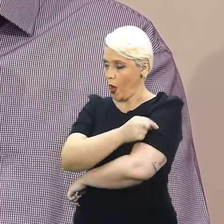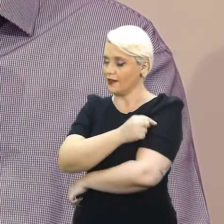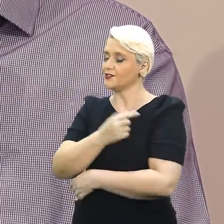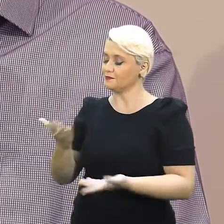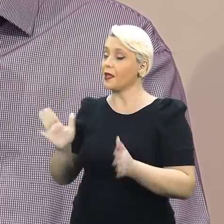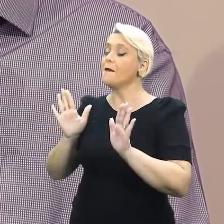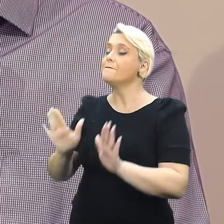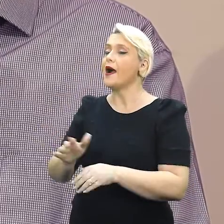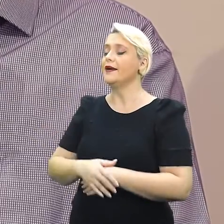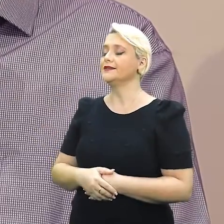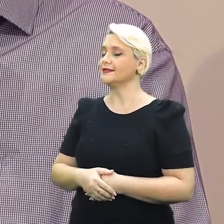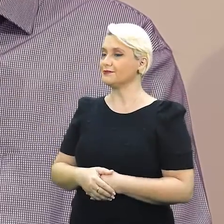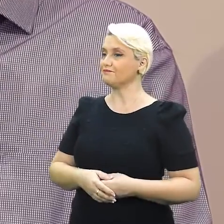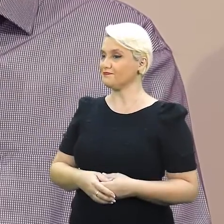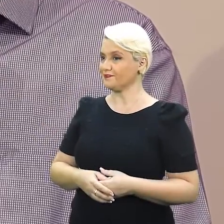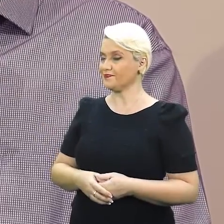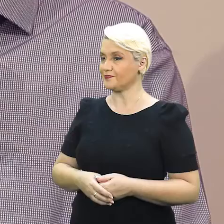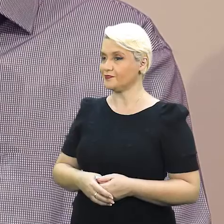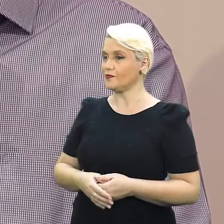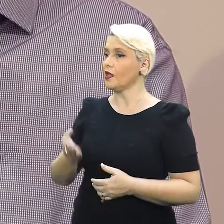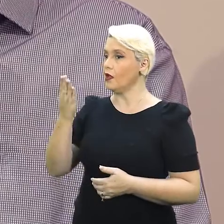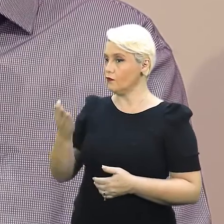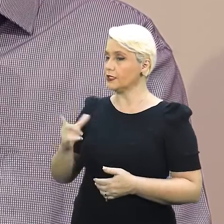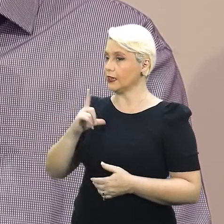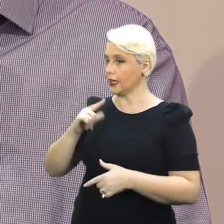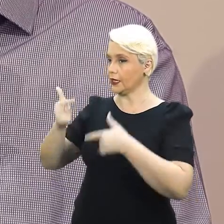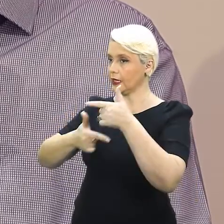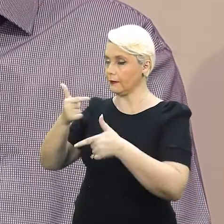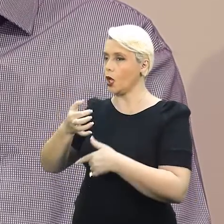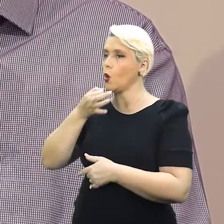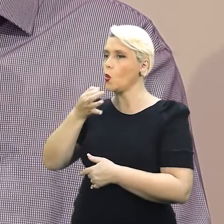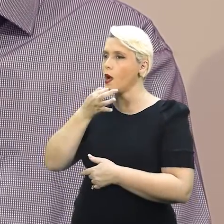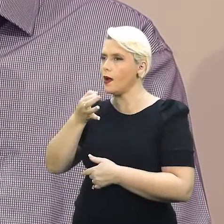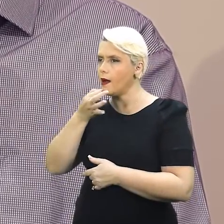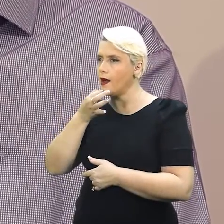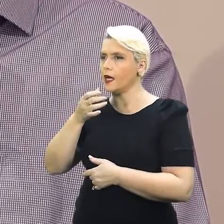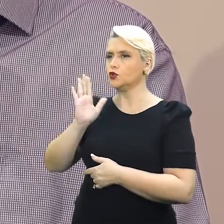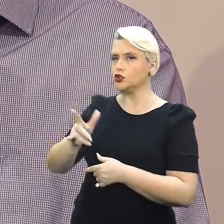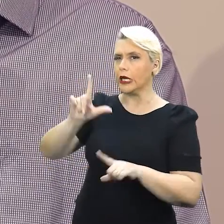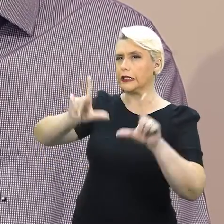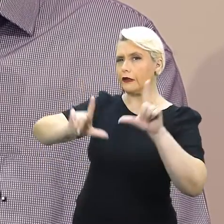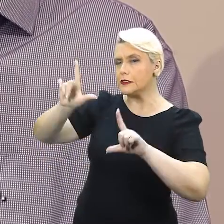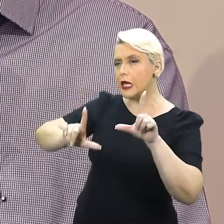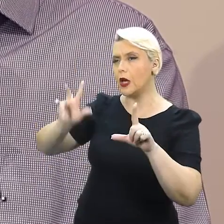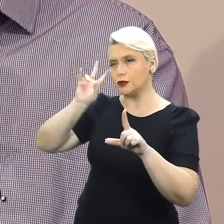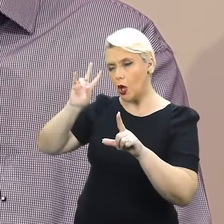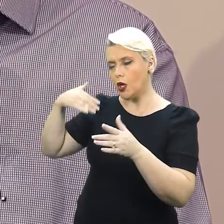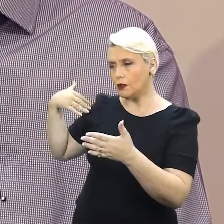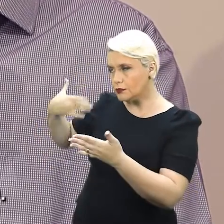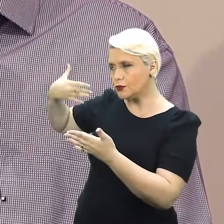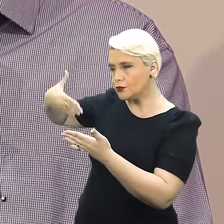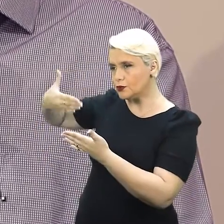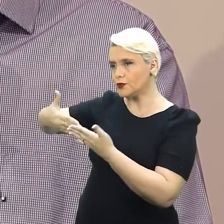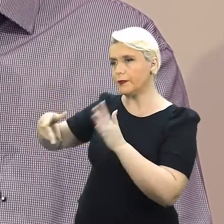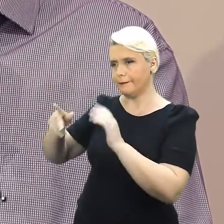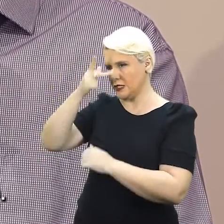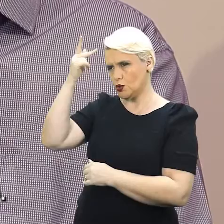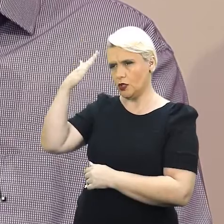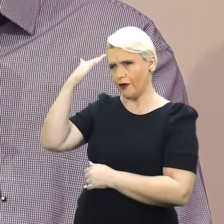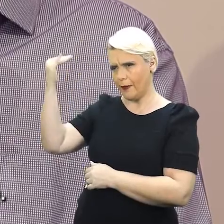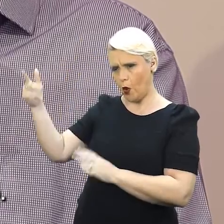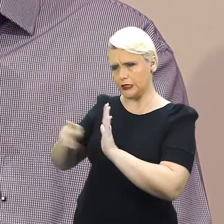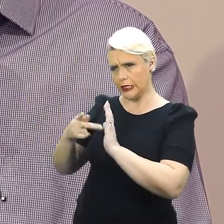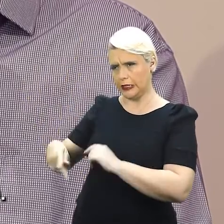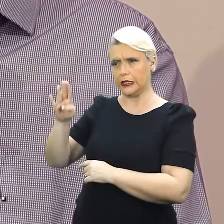Mas olha, o senhor está no rádio, está na televisão, já bastante conhecido, figura conhecida aqui no estado